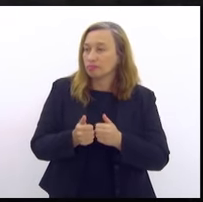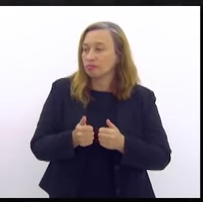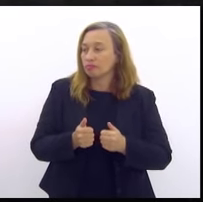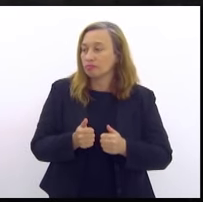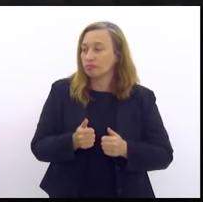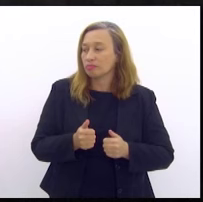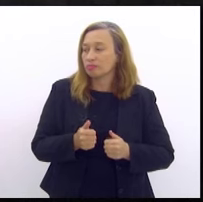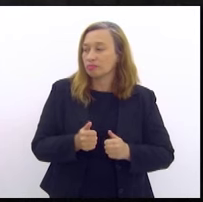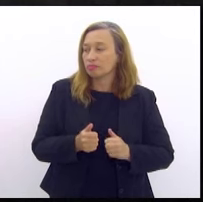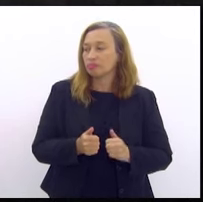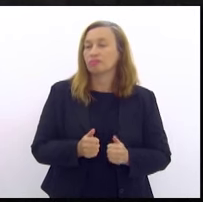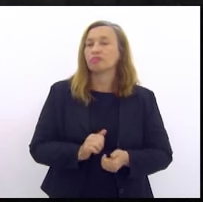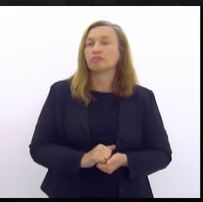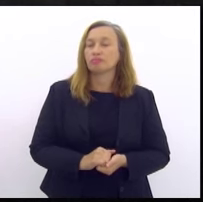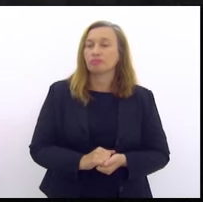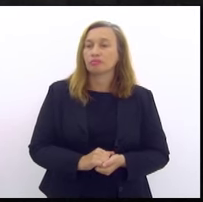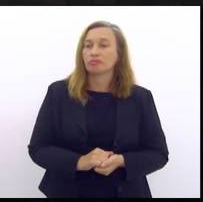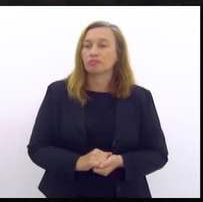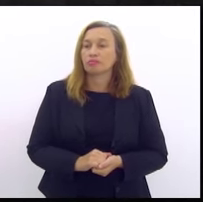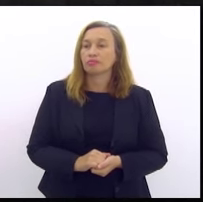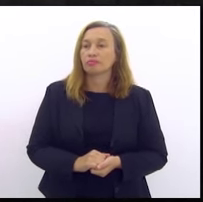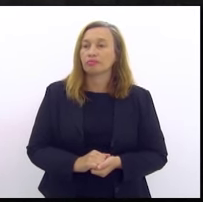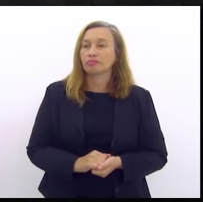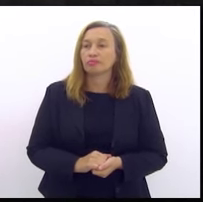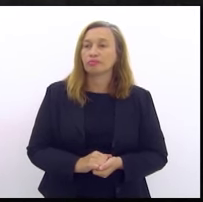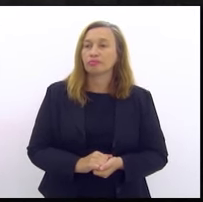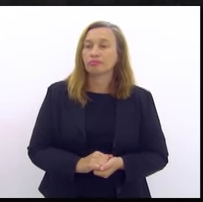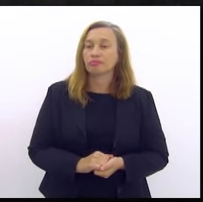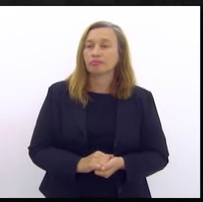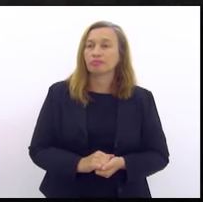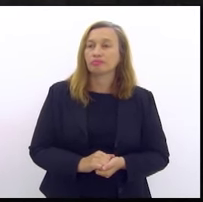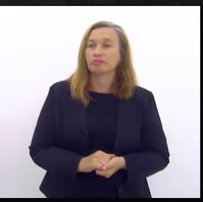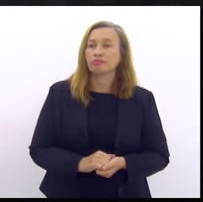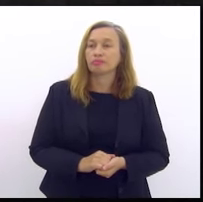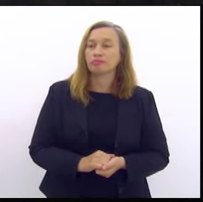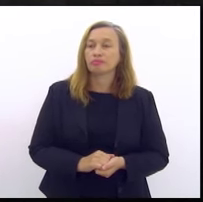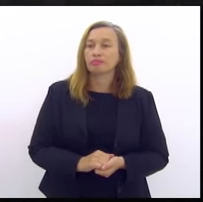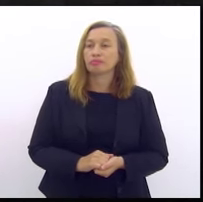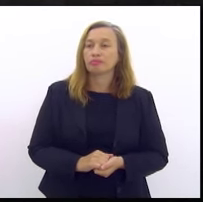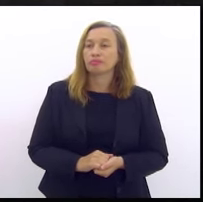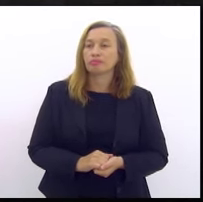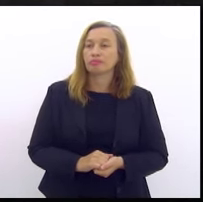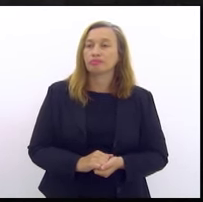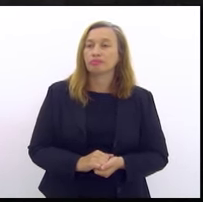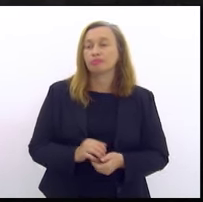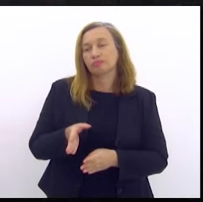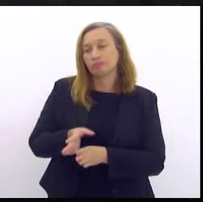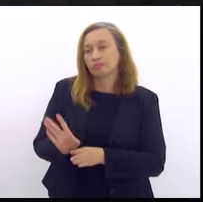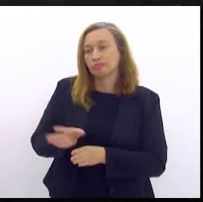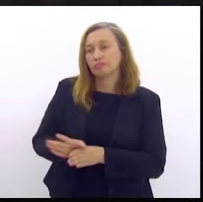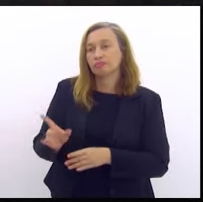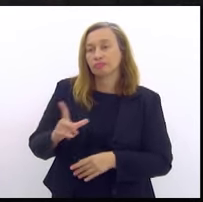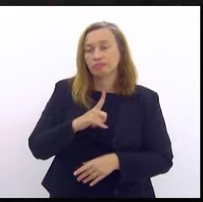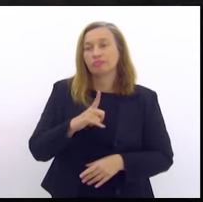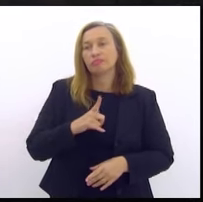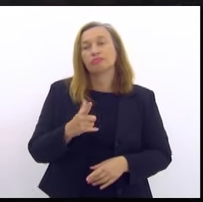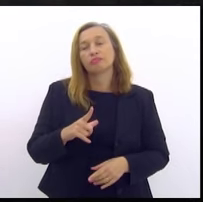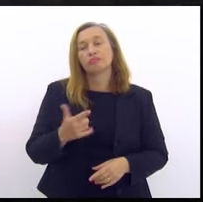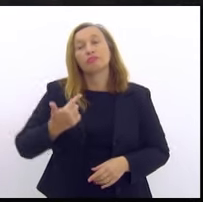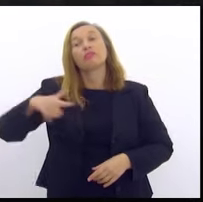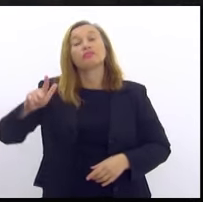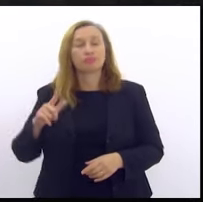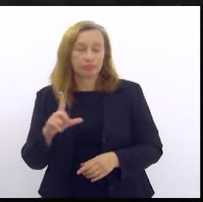um sistema de ventilação mais aberto e não tenha o confinamento, foi uma das orientações que nós temos. Mas existem outras.